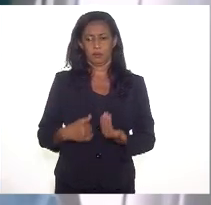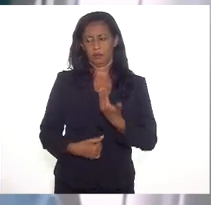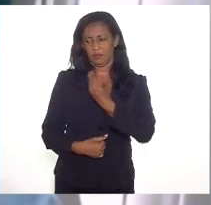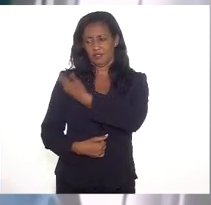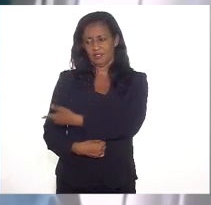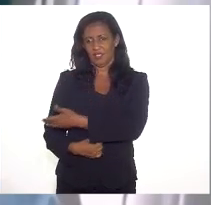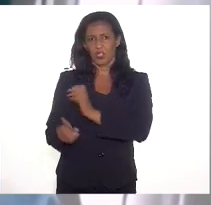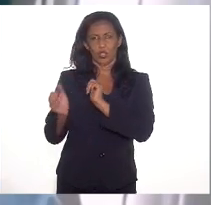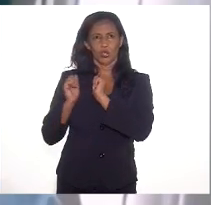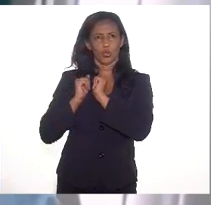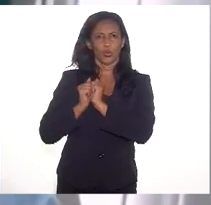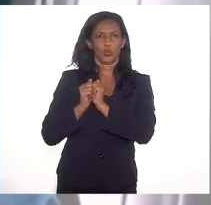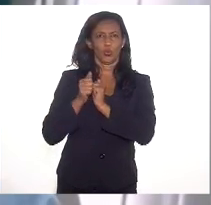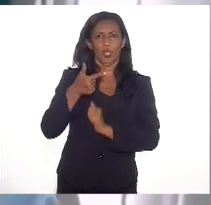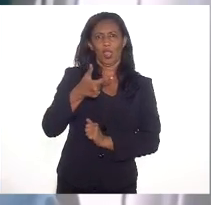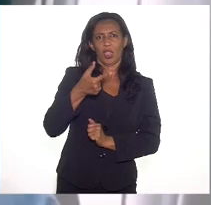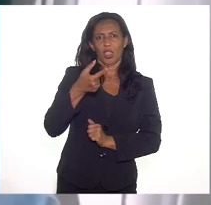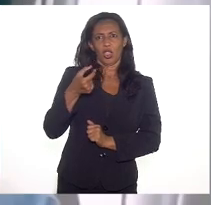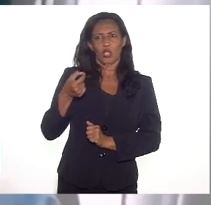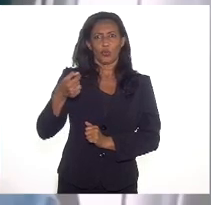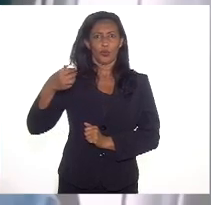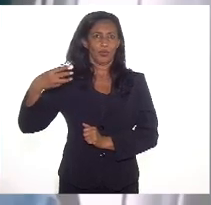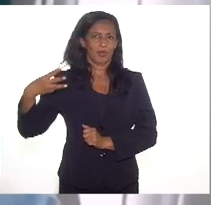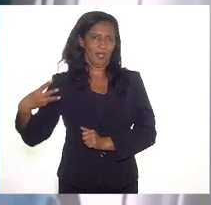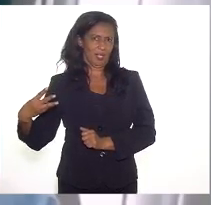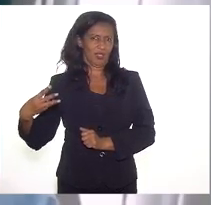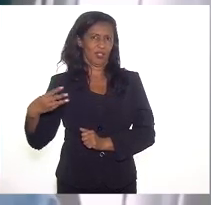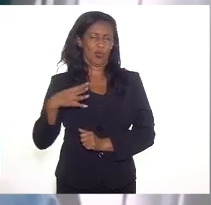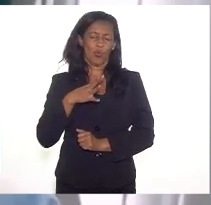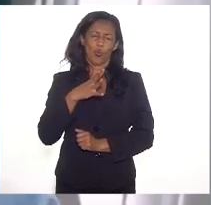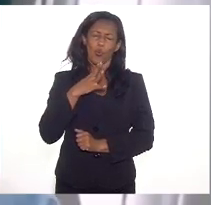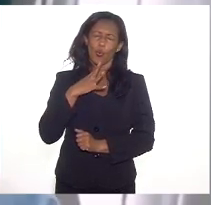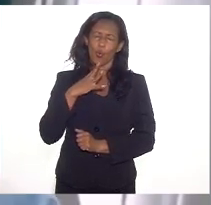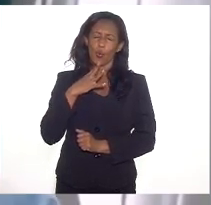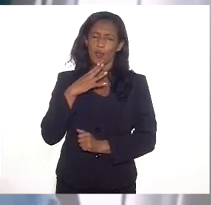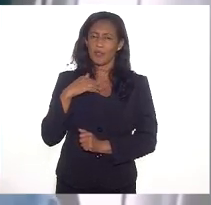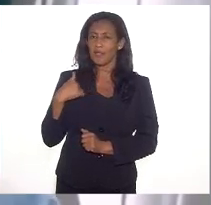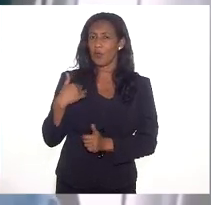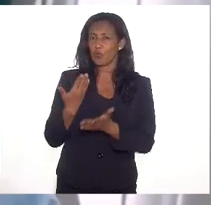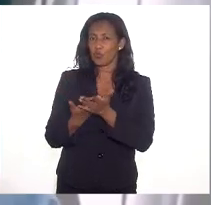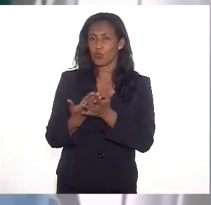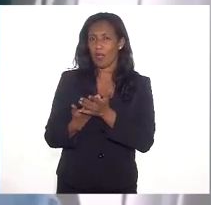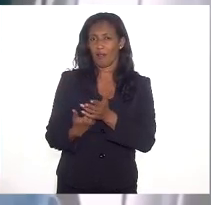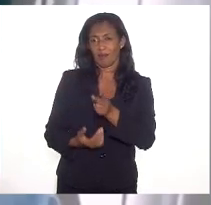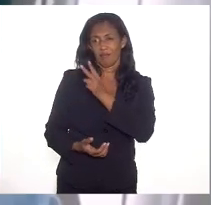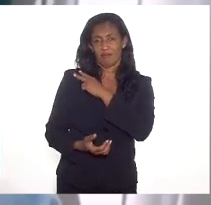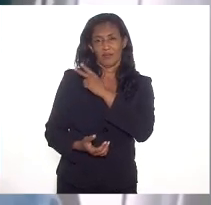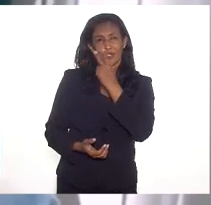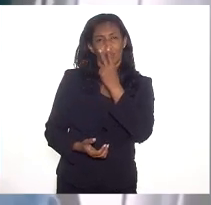de 2003, que eu conheci, deputada Marta Rocha, quando ainda concluí o ensino médio.